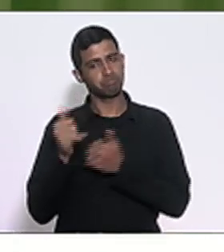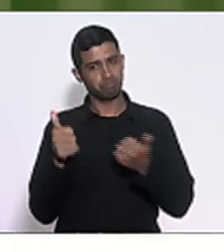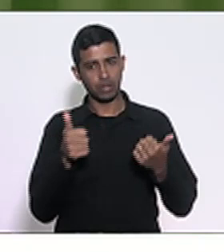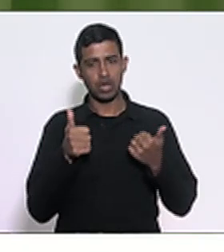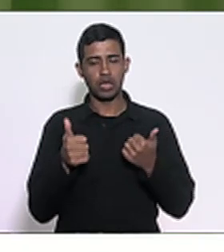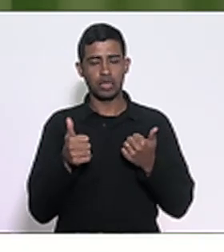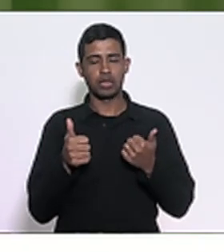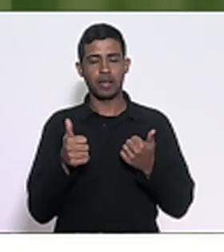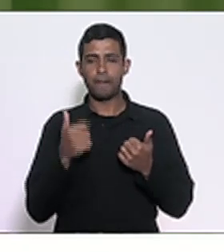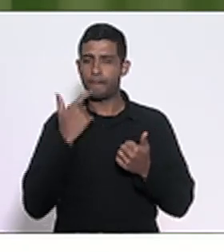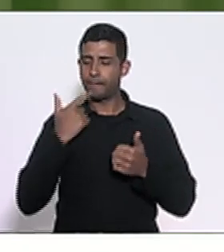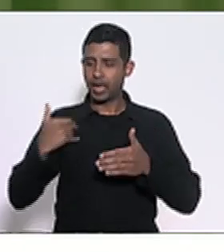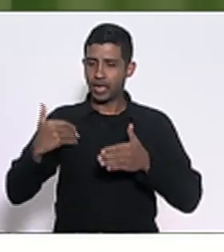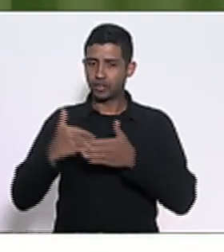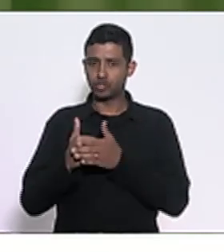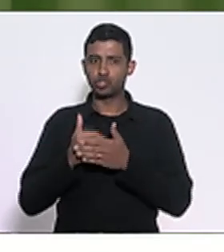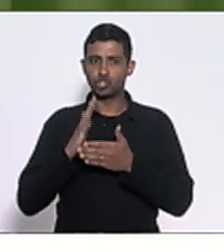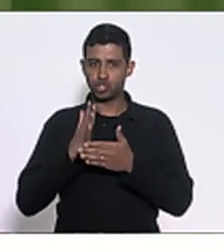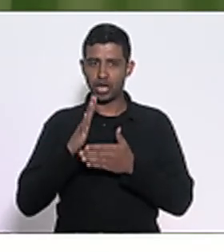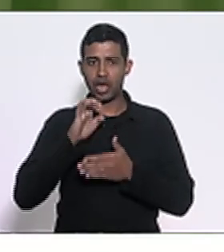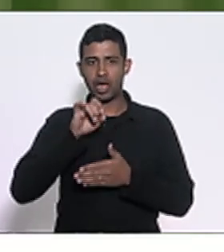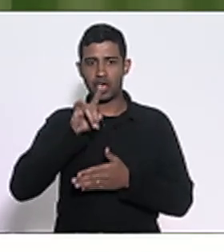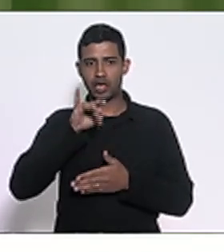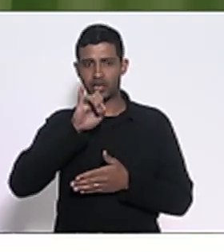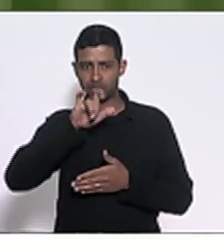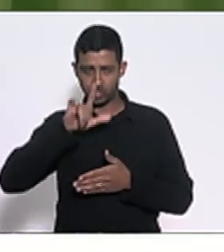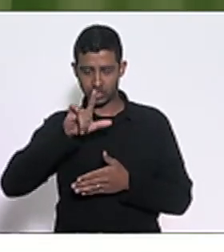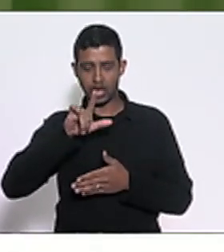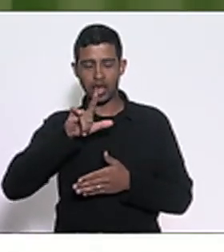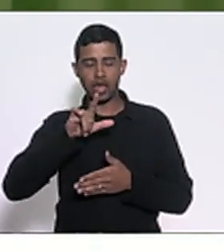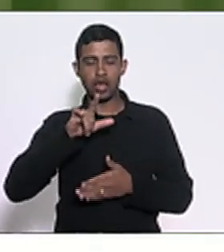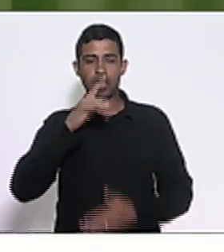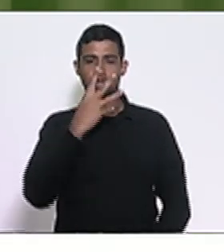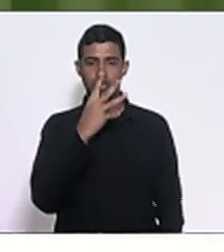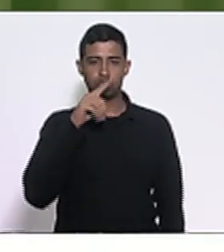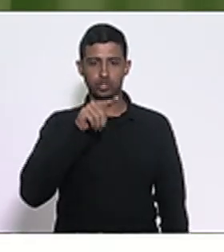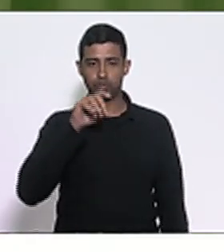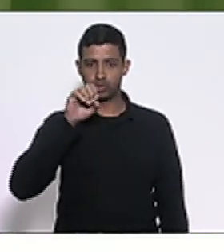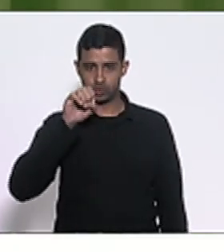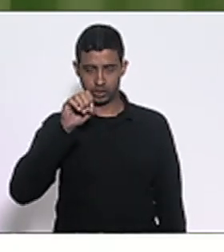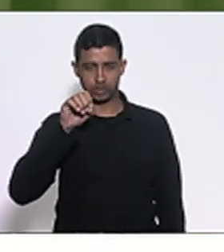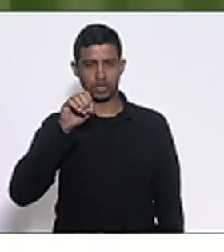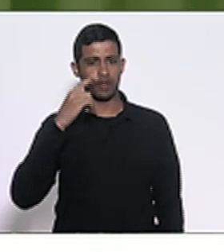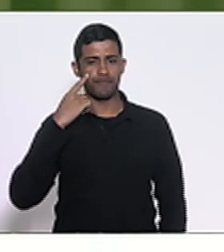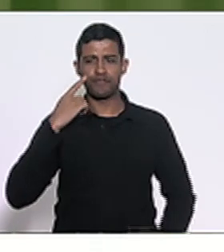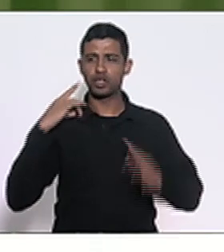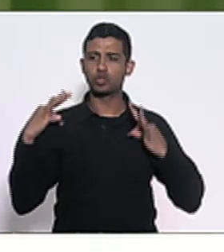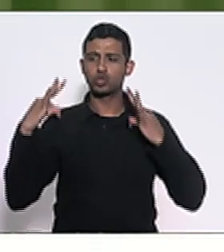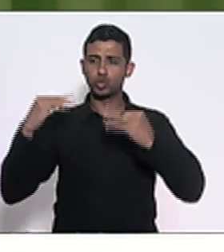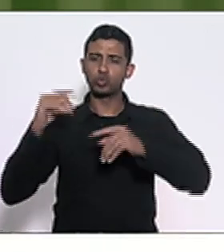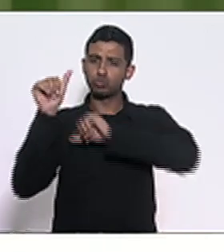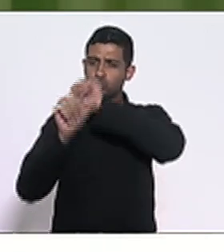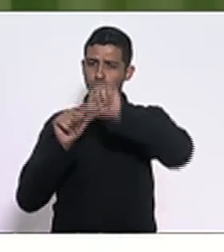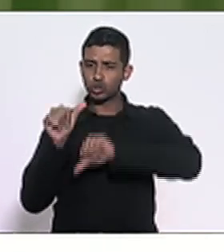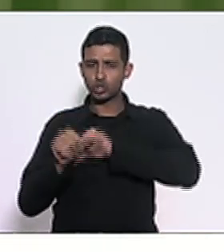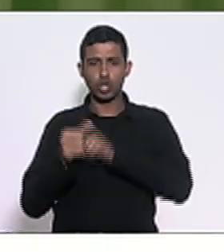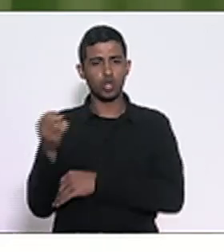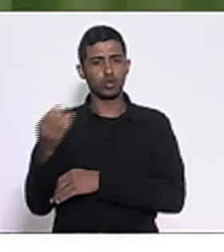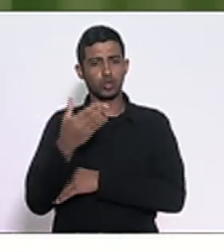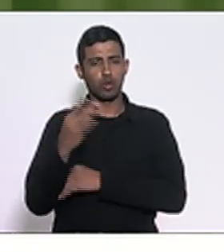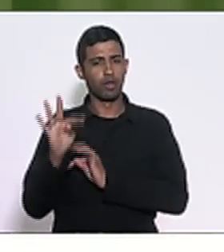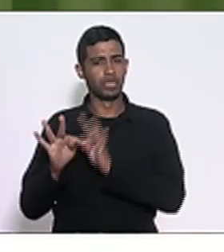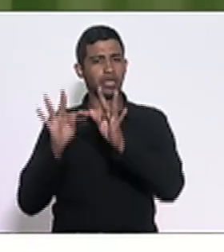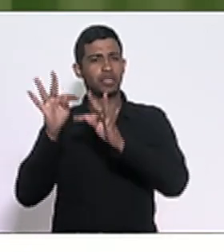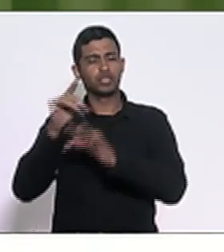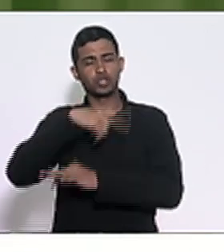para lançar o edital do Infovia 3.0, atualizando toda a tecnologia. Esperamos que vai